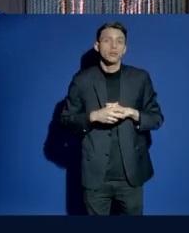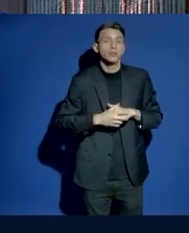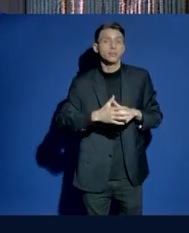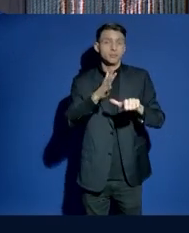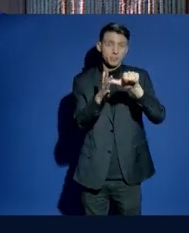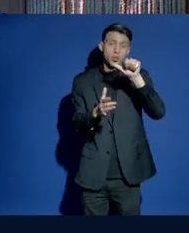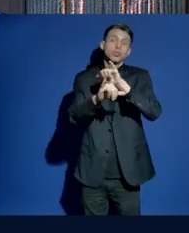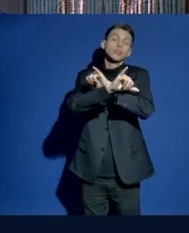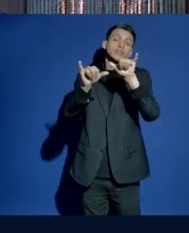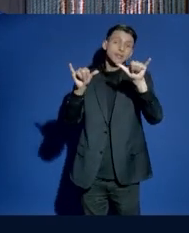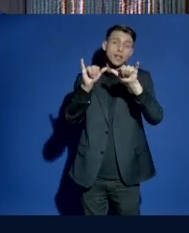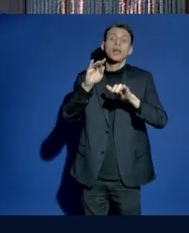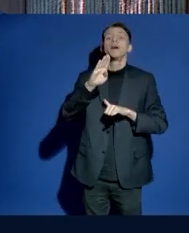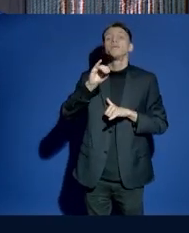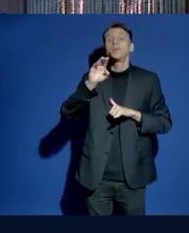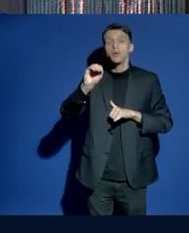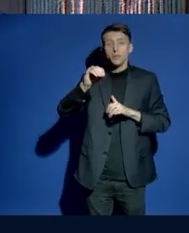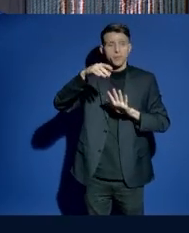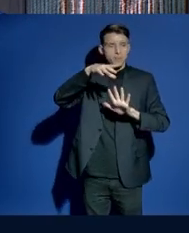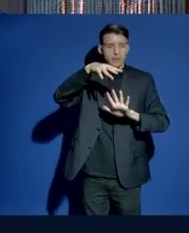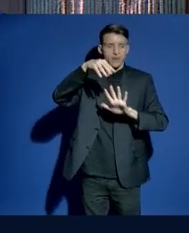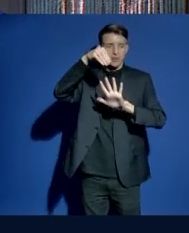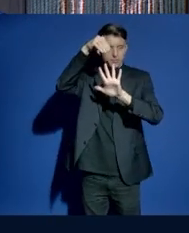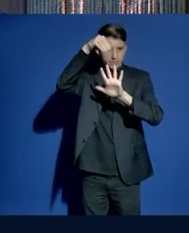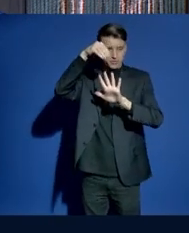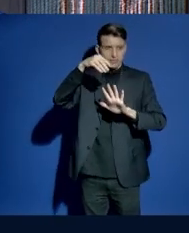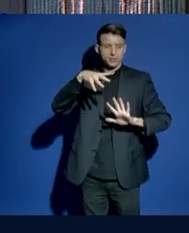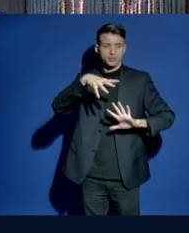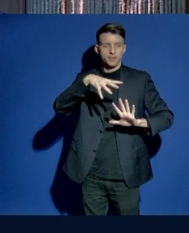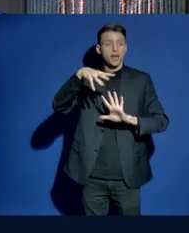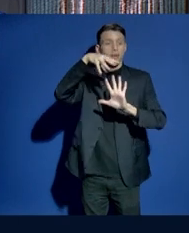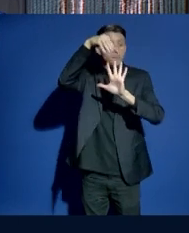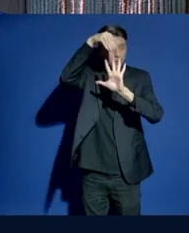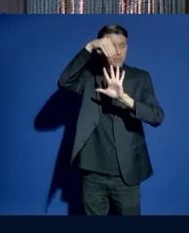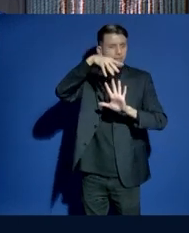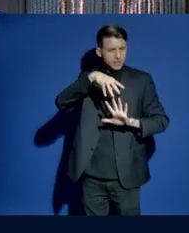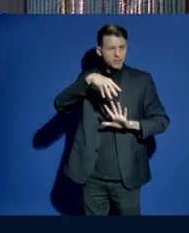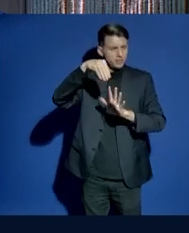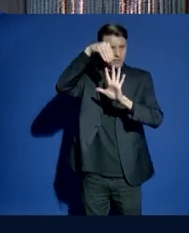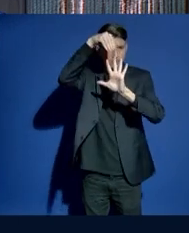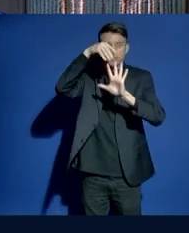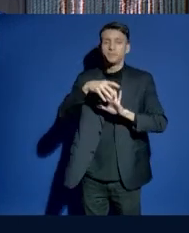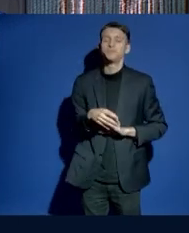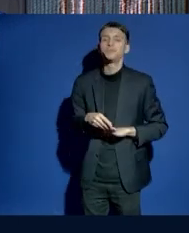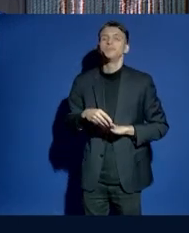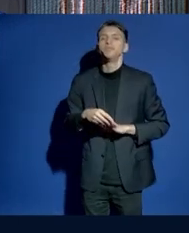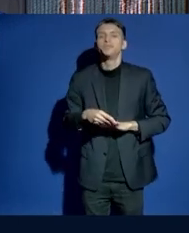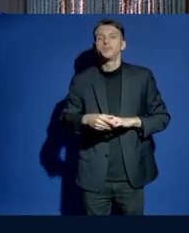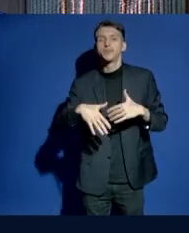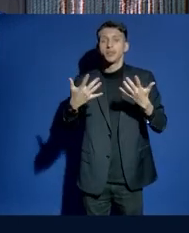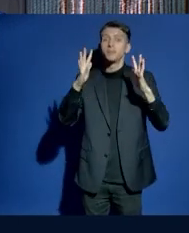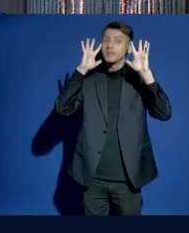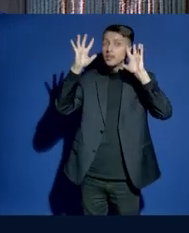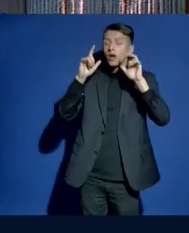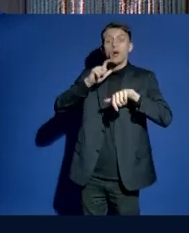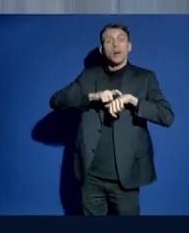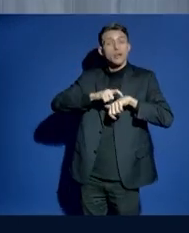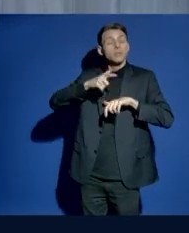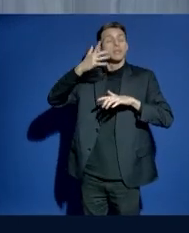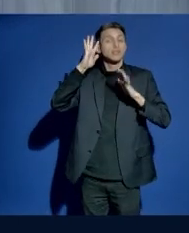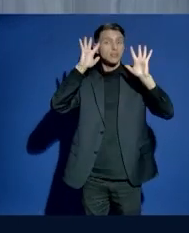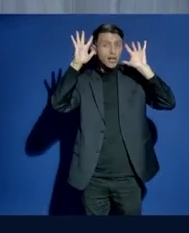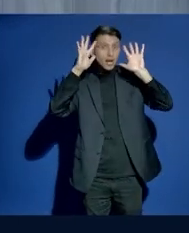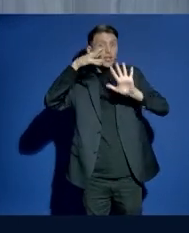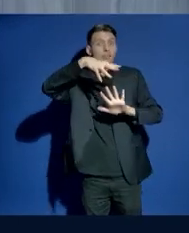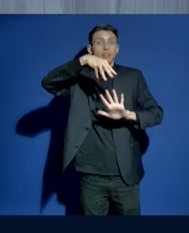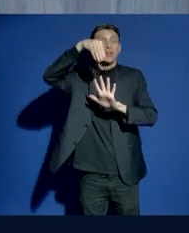é tratado pela anp como um combustível intercambiável com gás natural então nessa hora a gente tem que pensar sobre metano